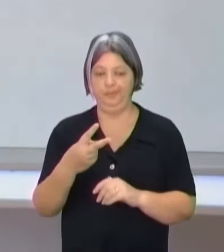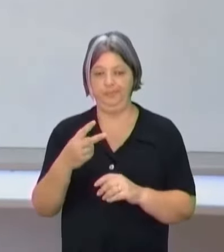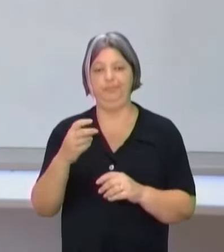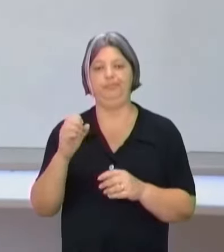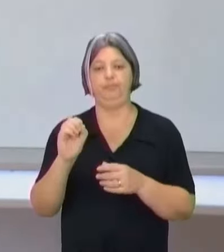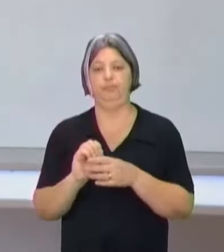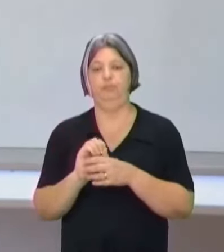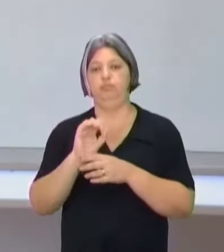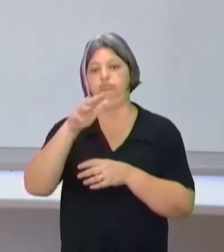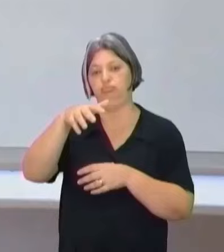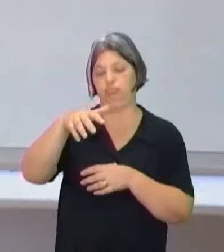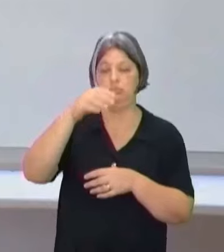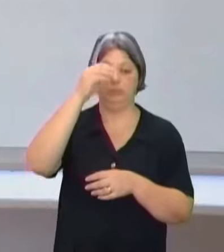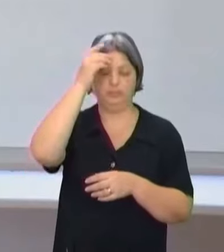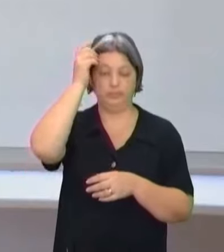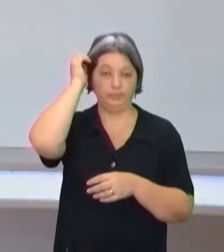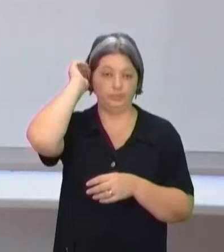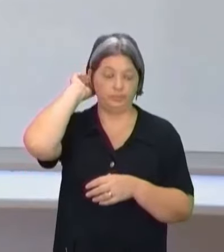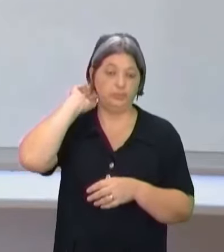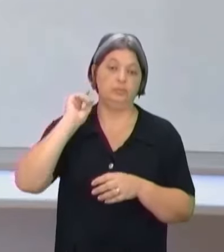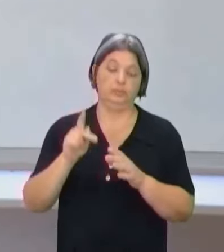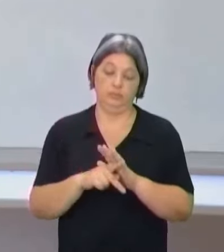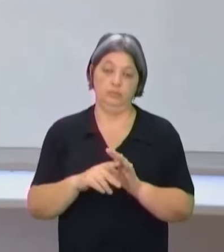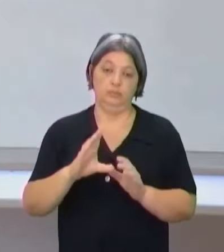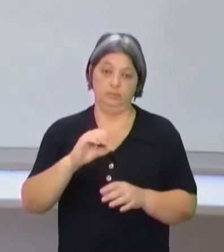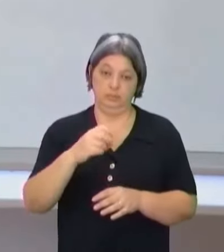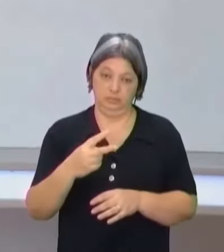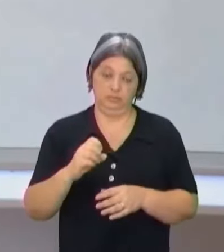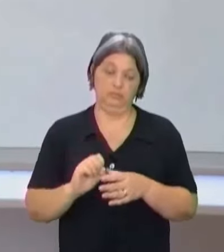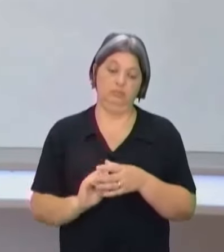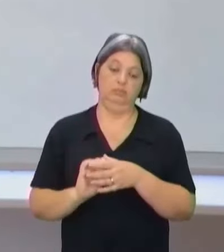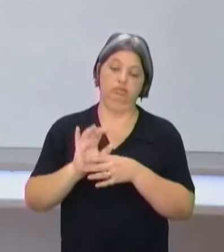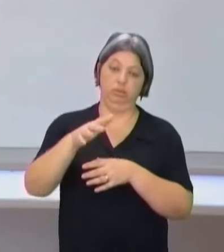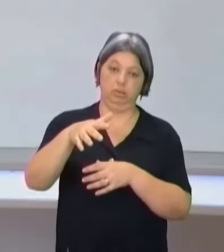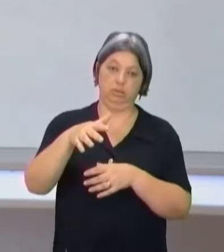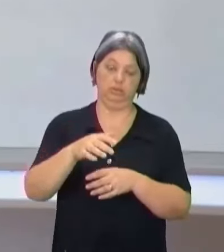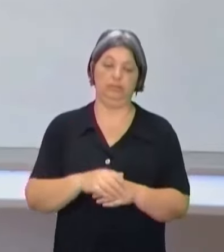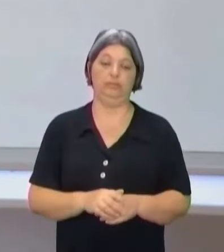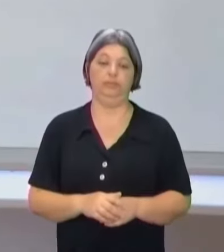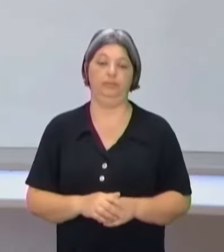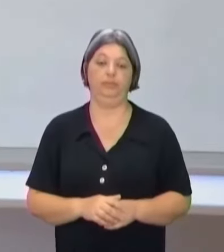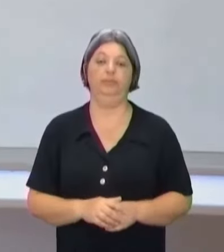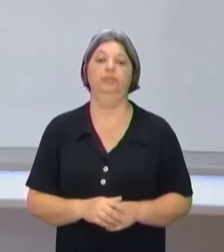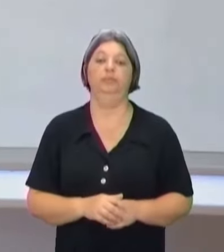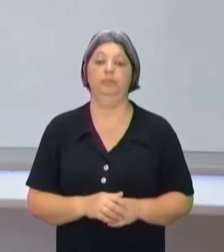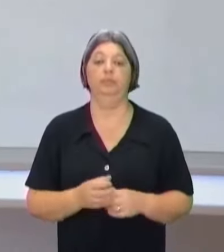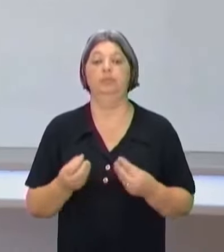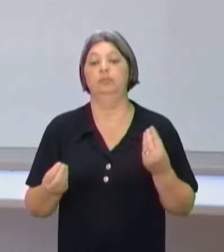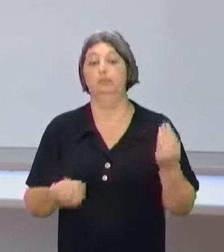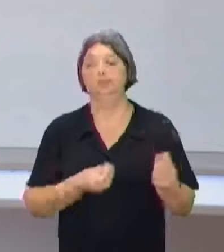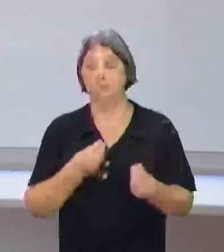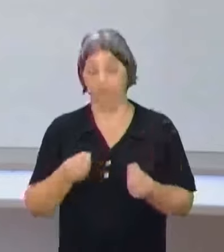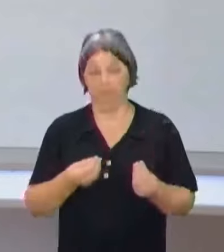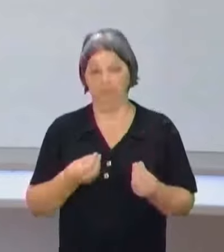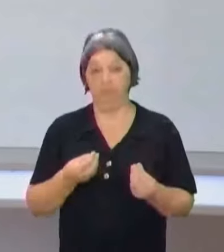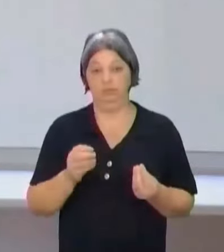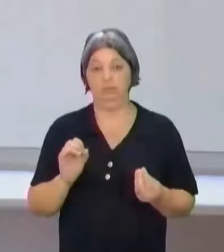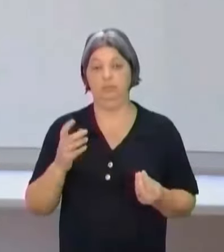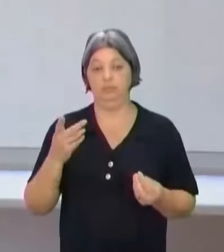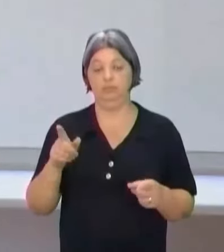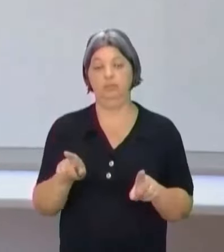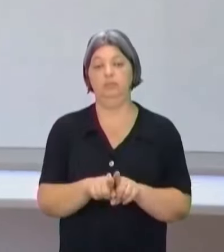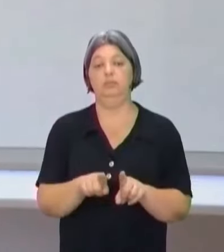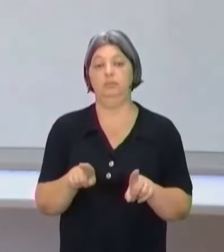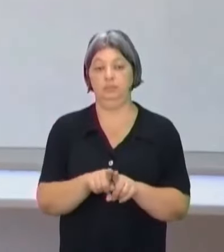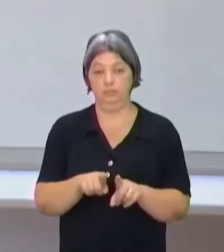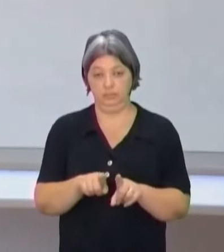a sair. Se o sistema estiver aberto, o nosso gás carbônico ele sai. Saindo o gás carbônico, consequentemente,